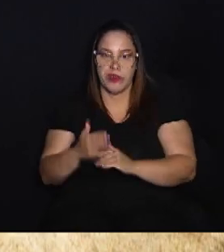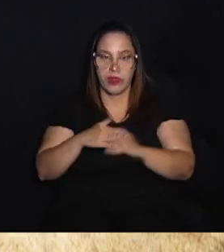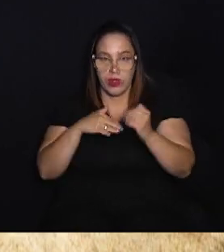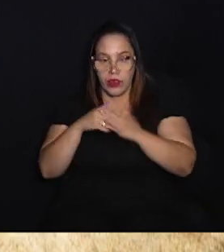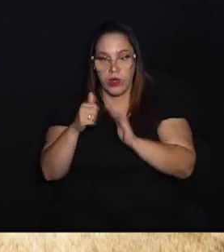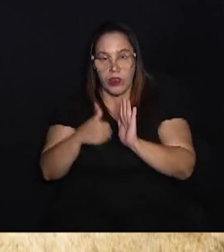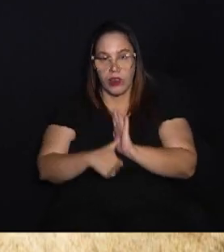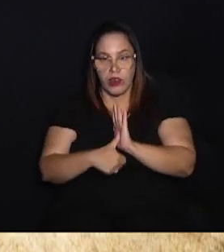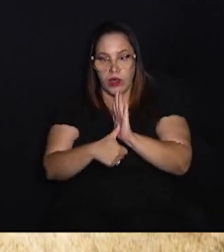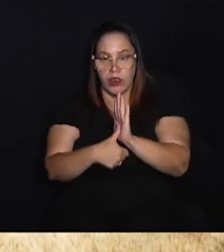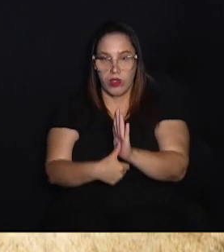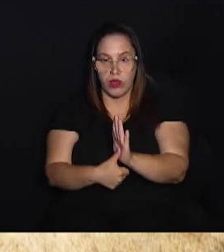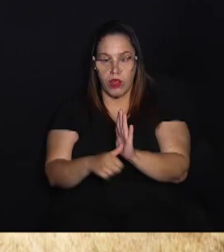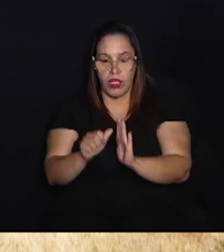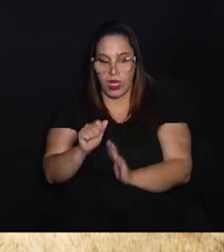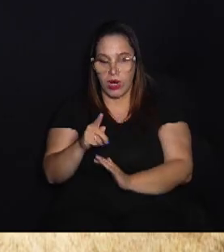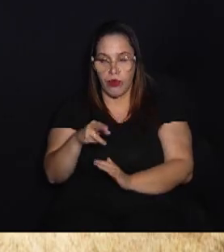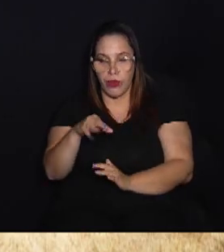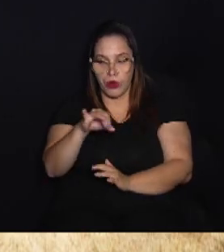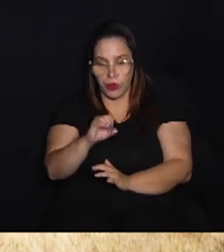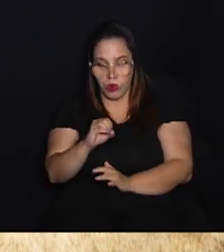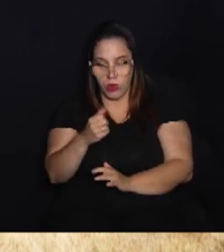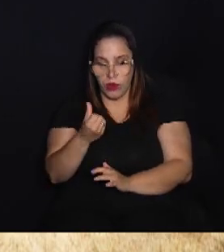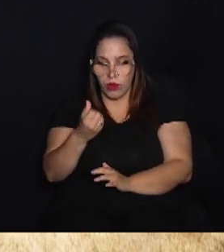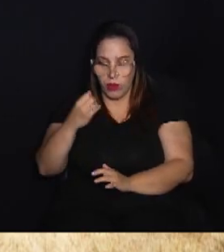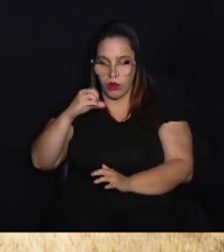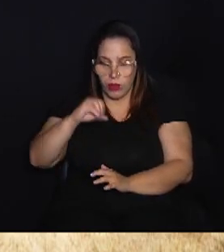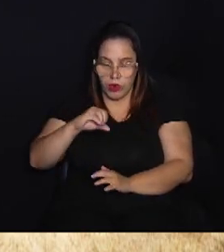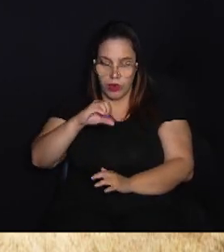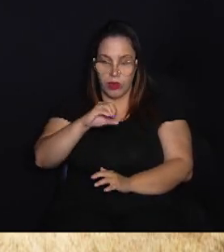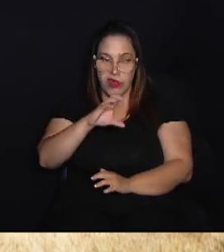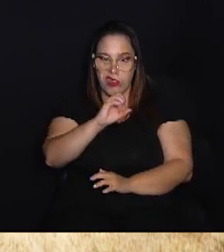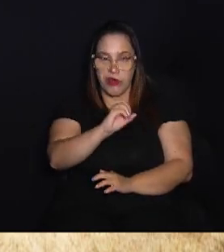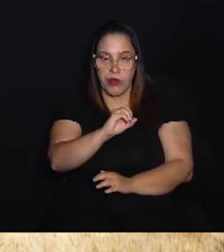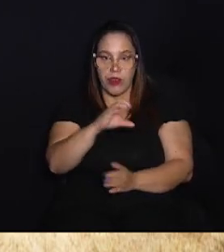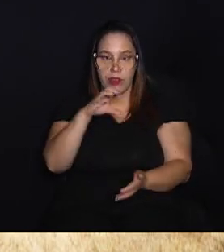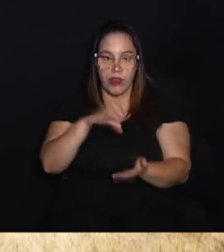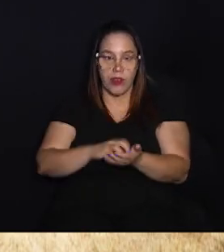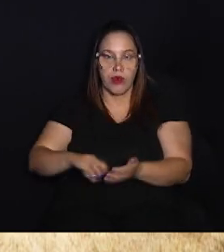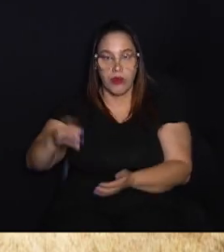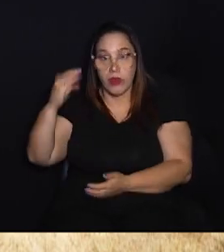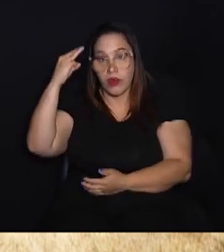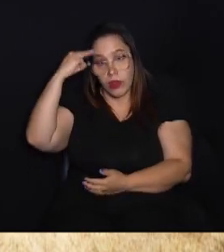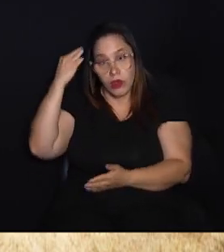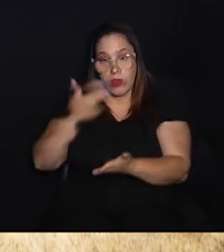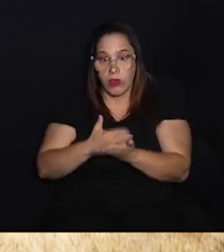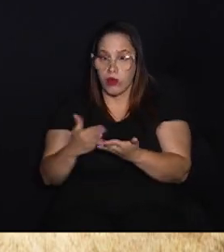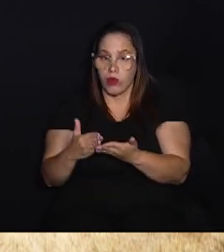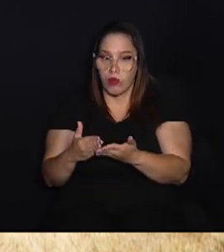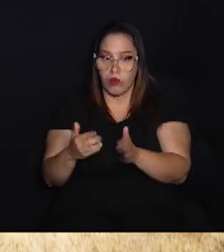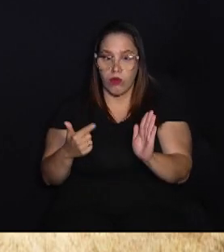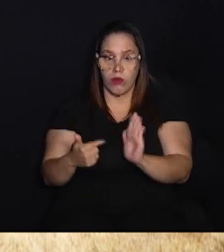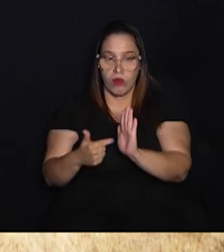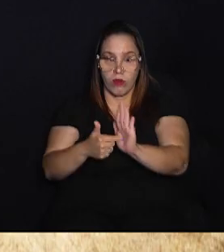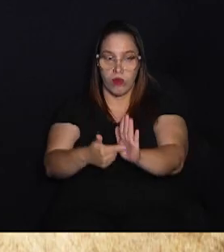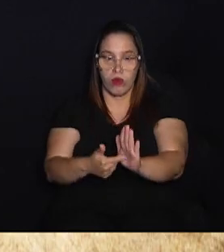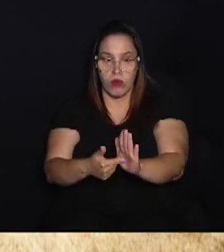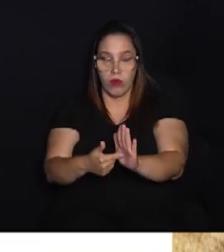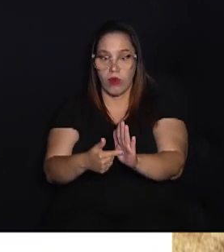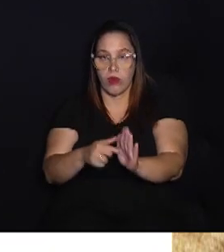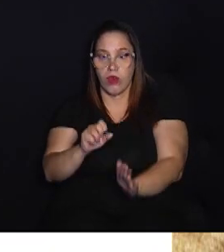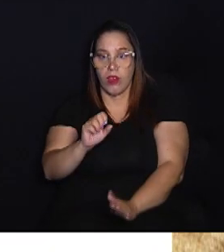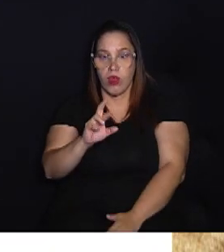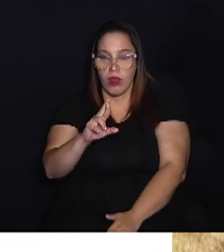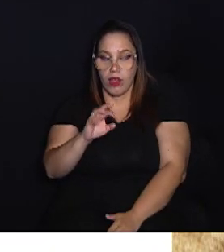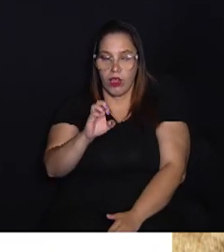de documentos gráficos. Em 1990, o Centro de Memória iniciou a publicação da revista